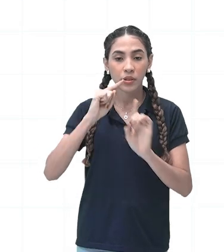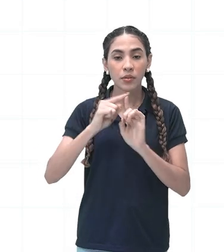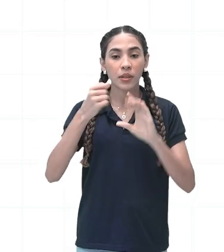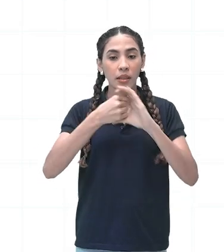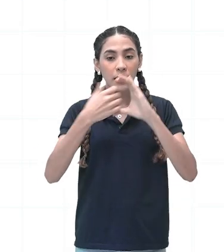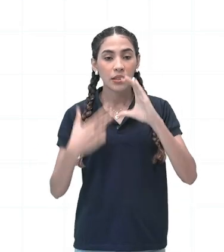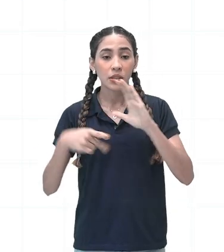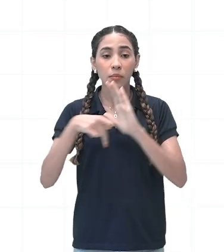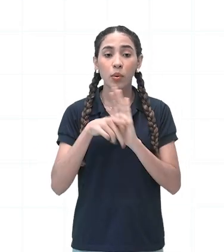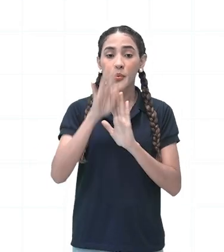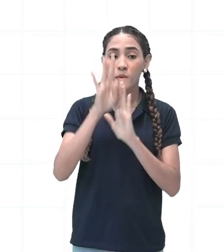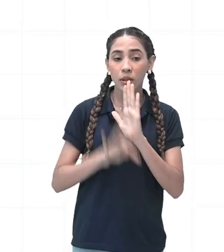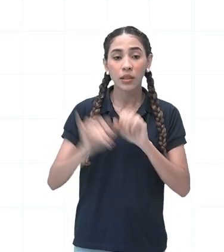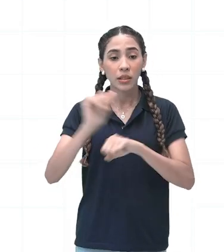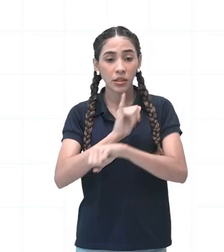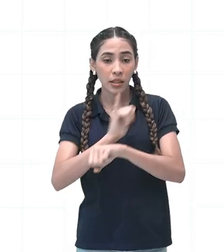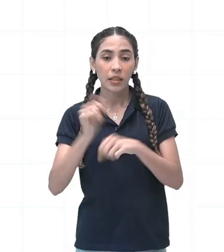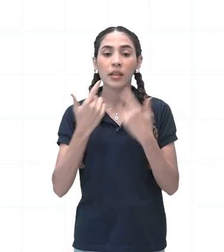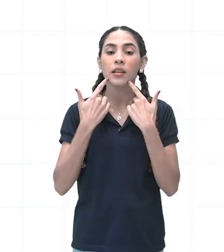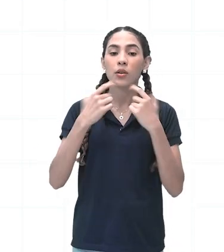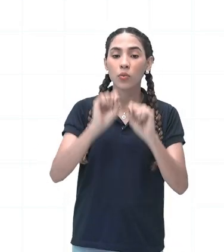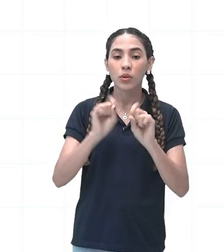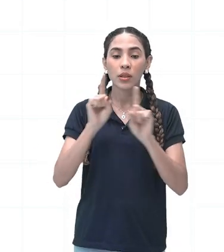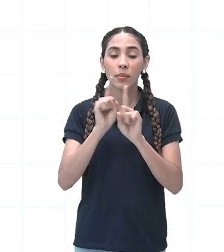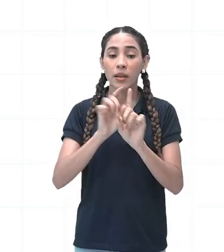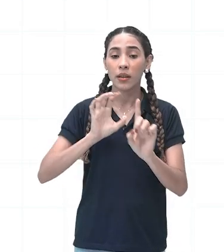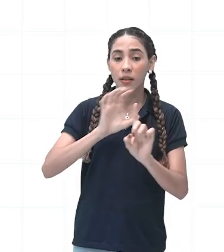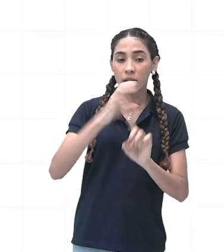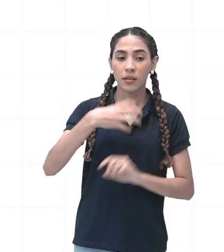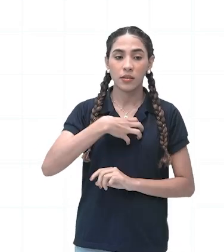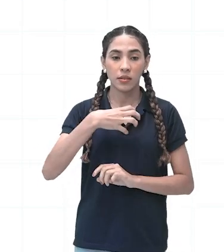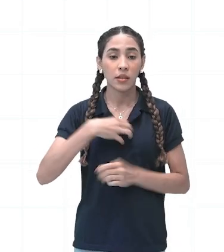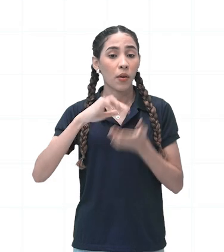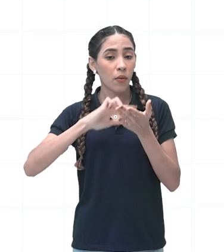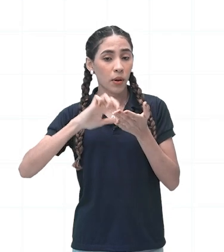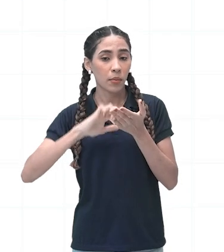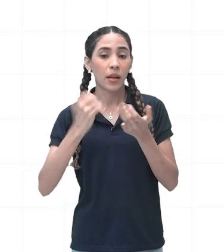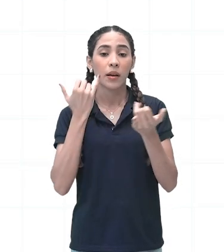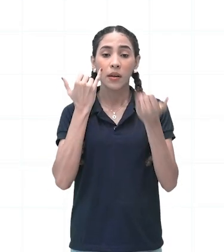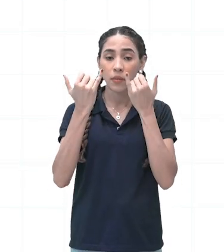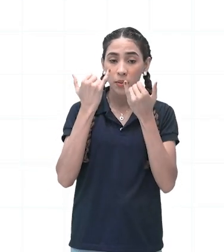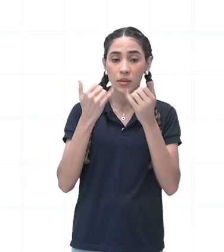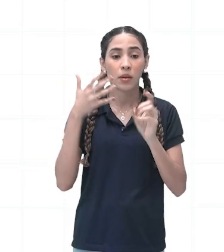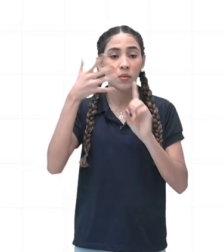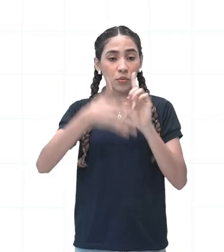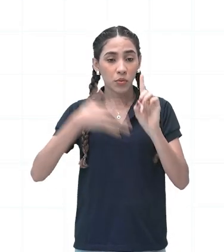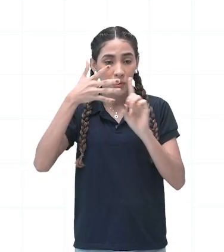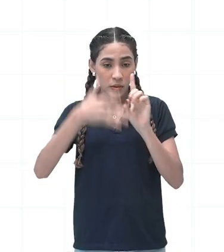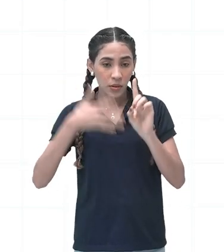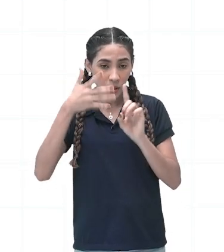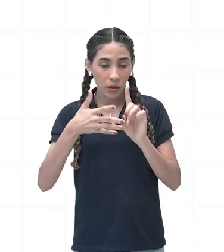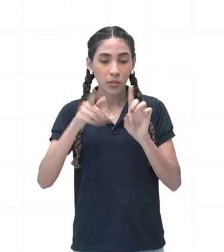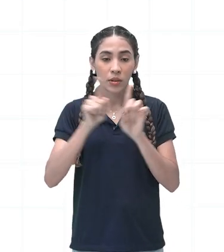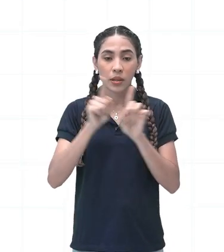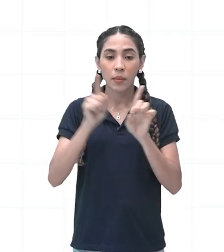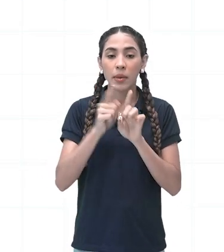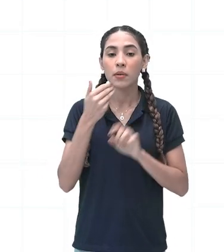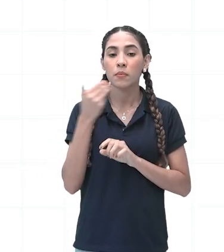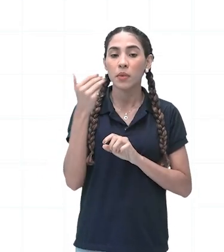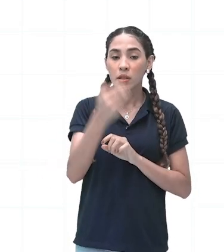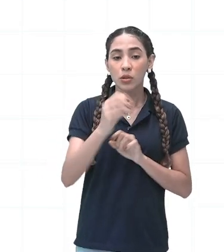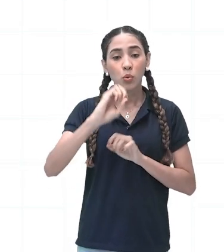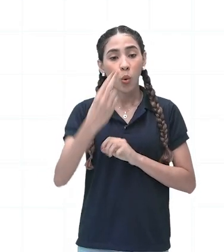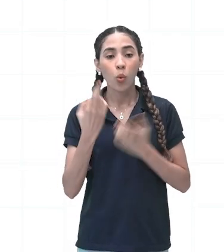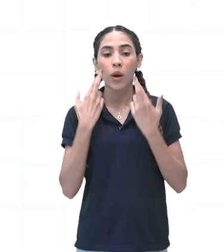objetivos, elementos constitutivos, recursos linguísticos, efeitos de sentido, vocabulário, informação, sustentação e pertinência